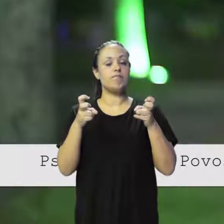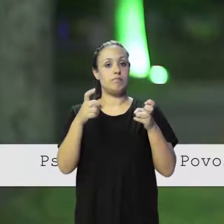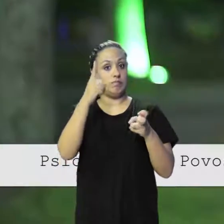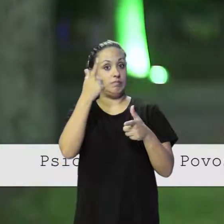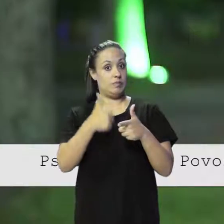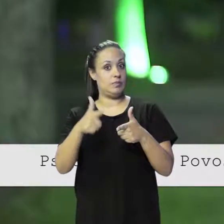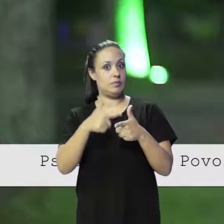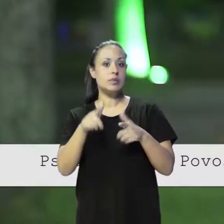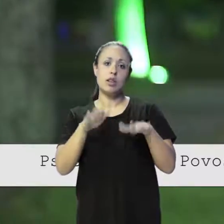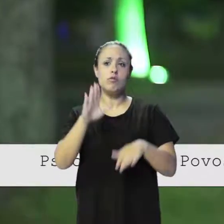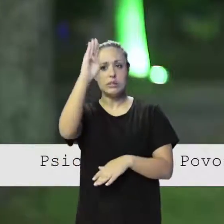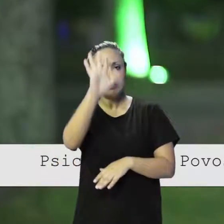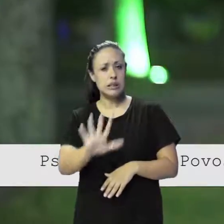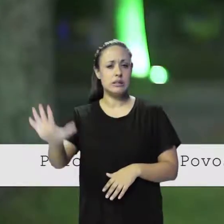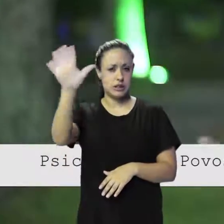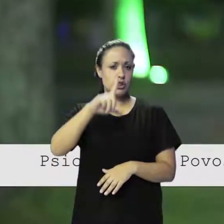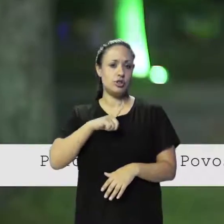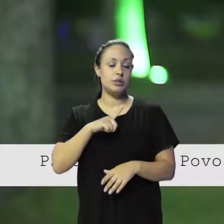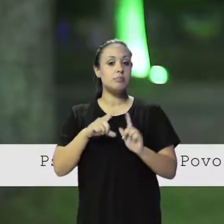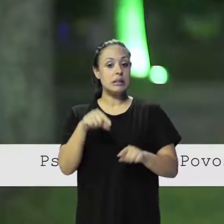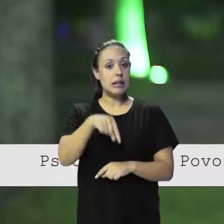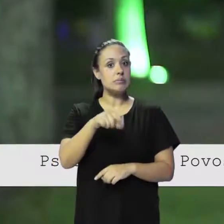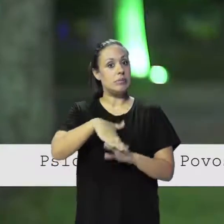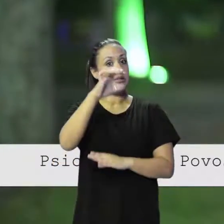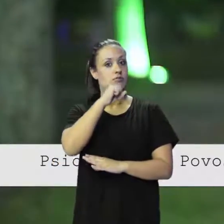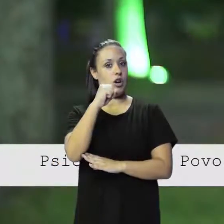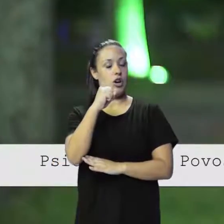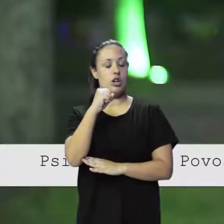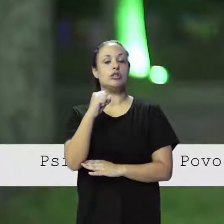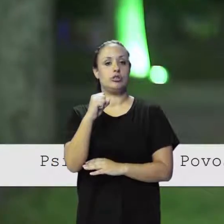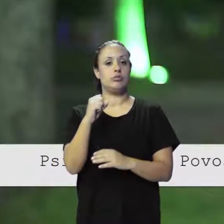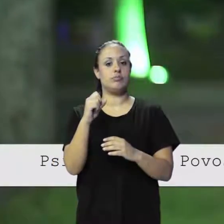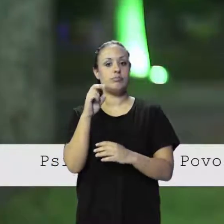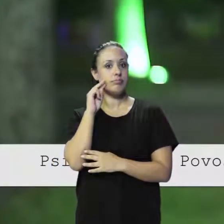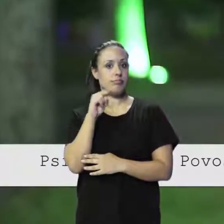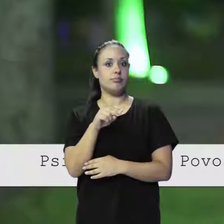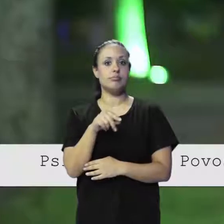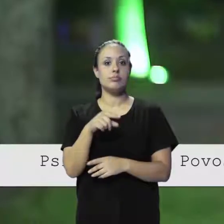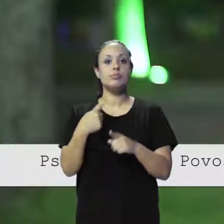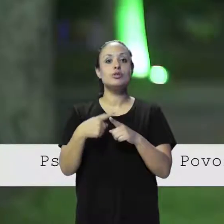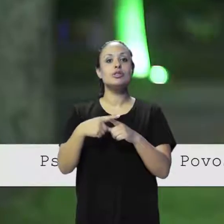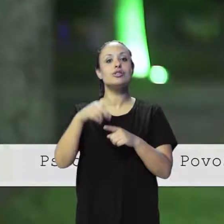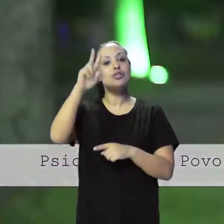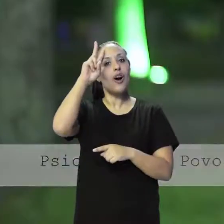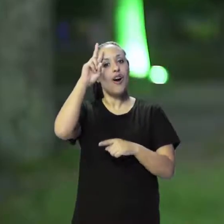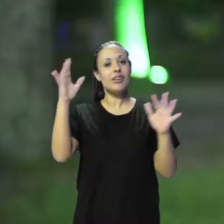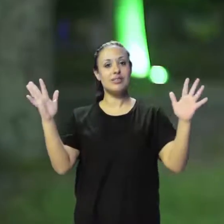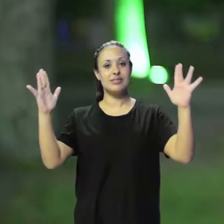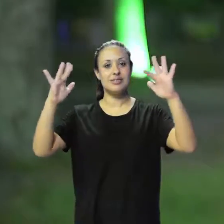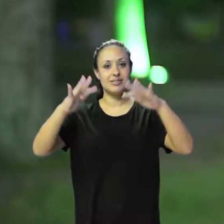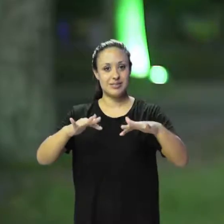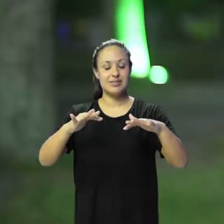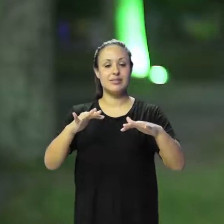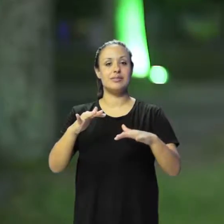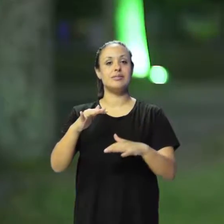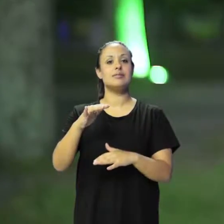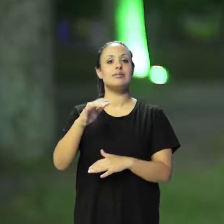identifica uma problemática que talvez em todo o Brasil exista, mas aqui fica muito forte por conta da nossa história da migração